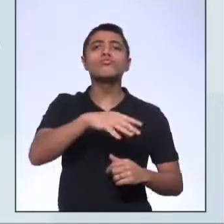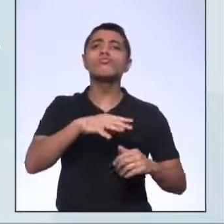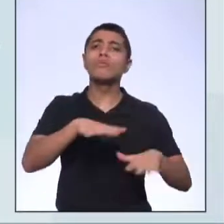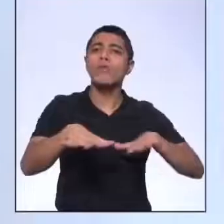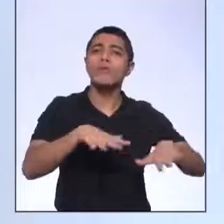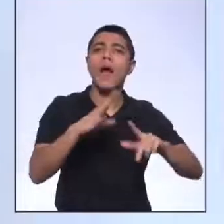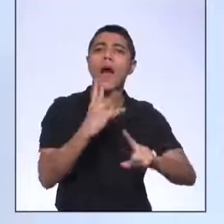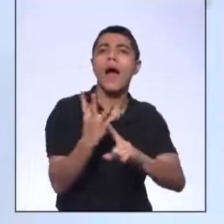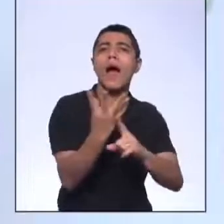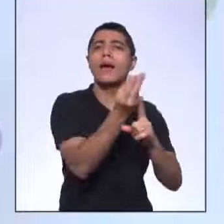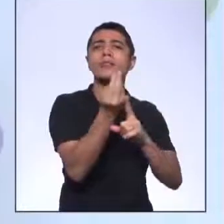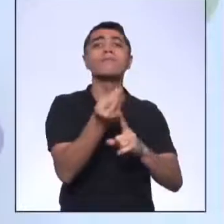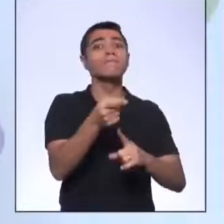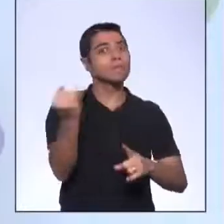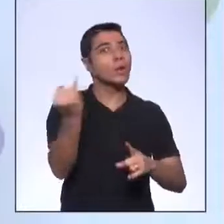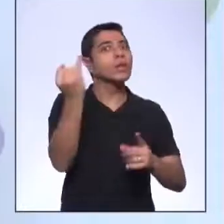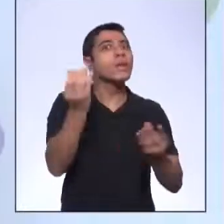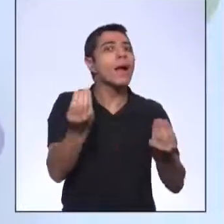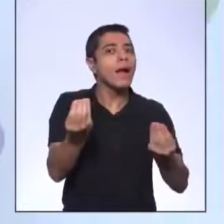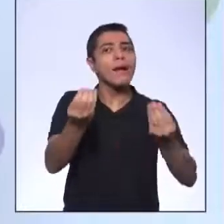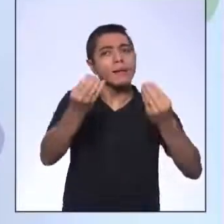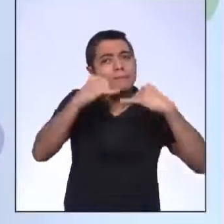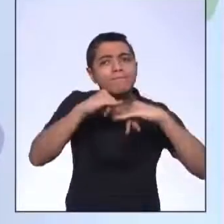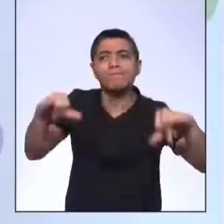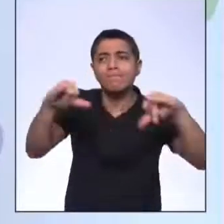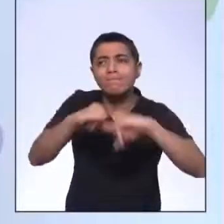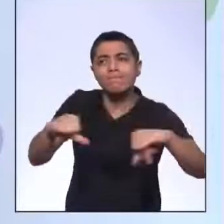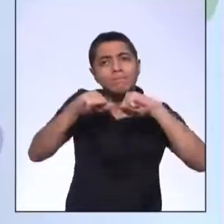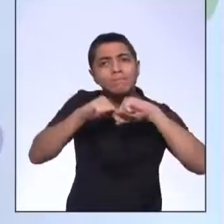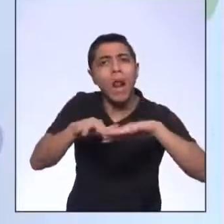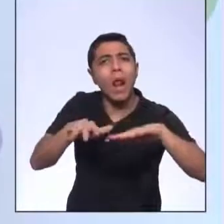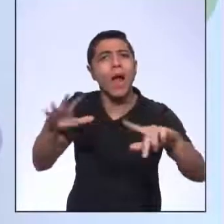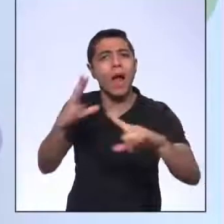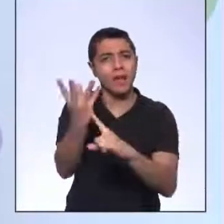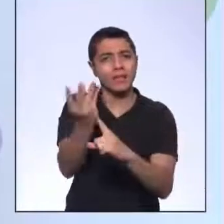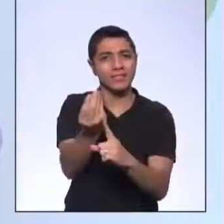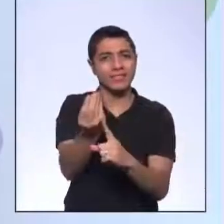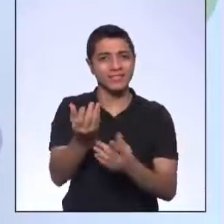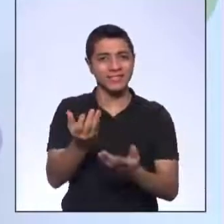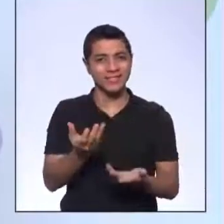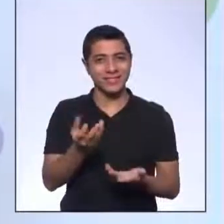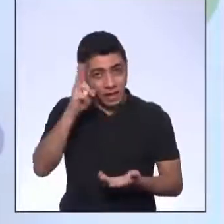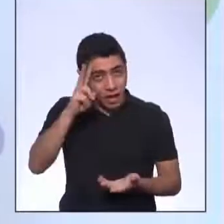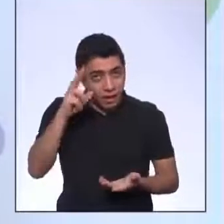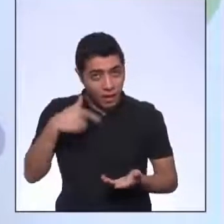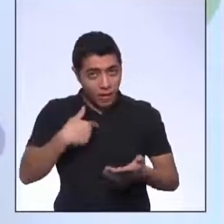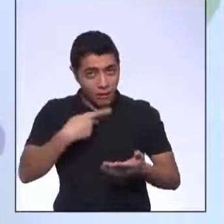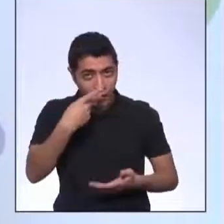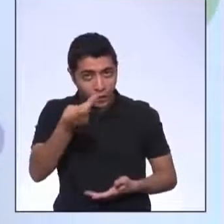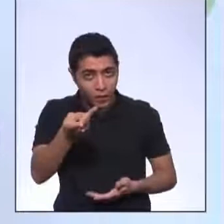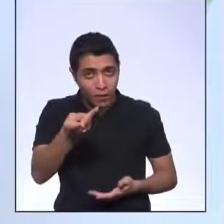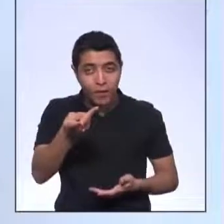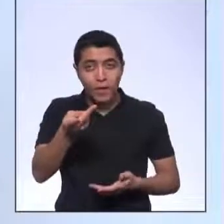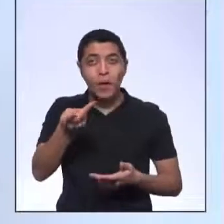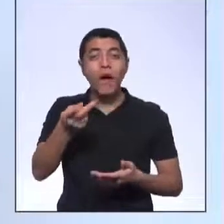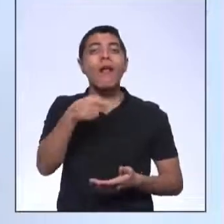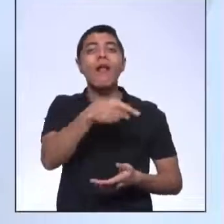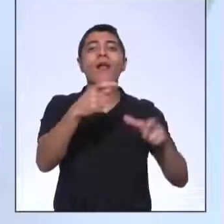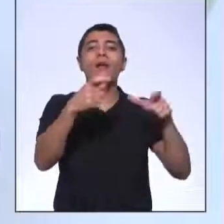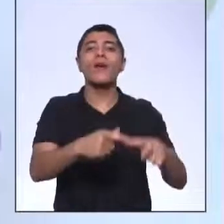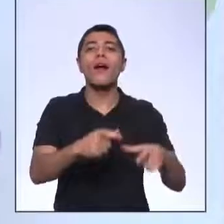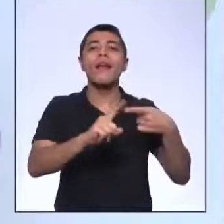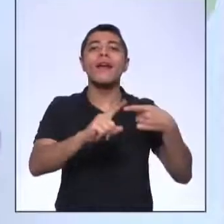lembra que eu falei vem gente do mundo todo para conhecer os maiores São João do mundo né em Caruaru